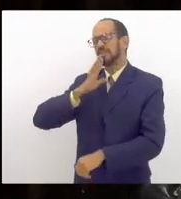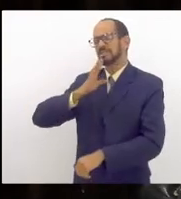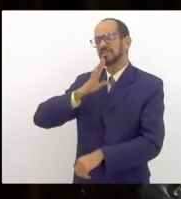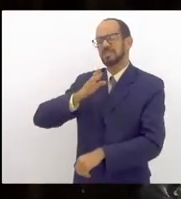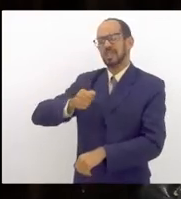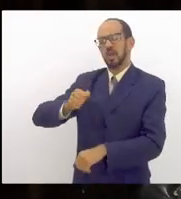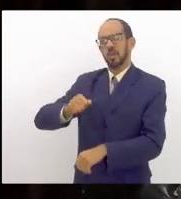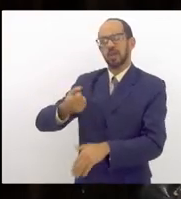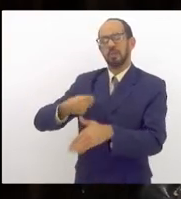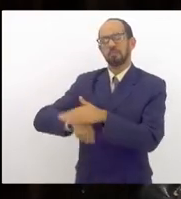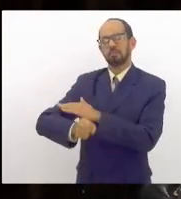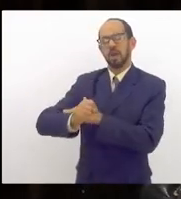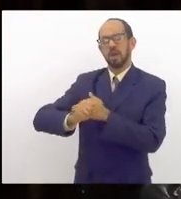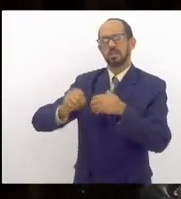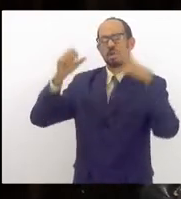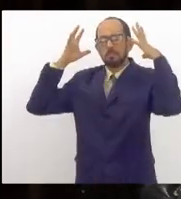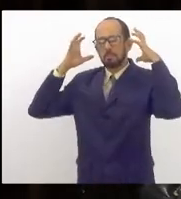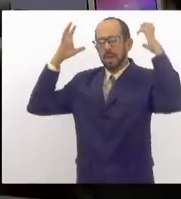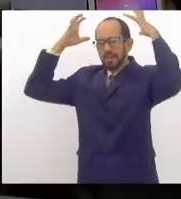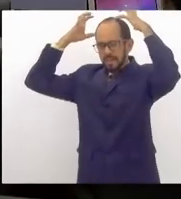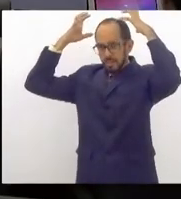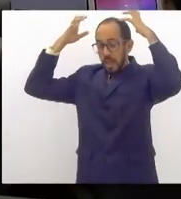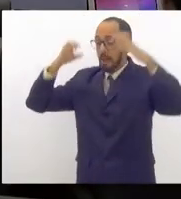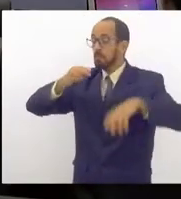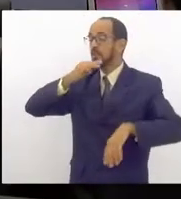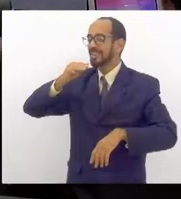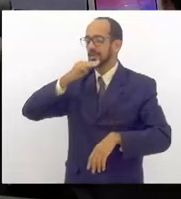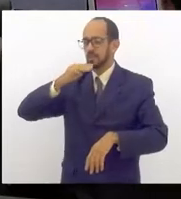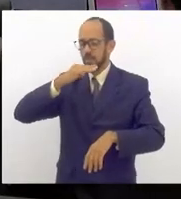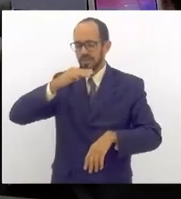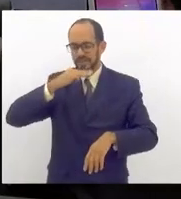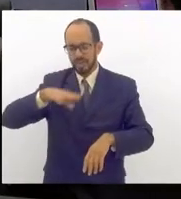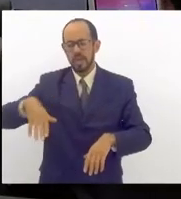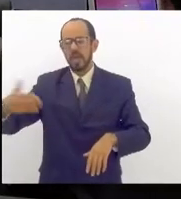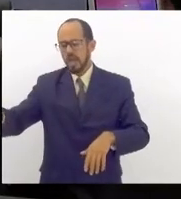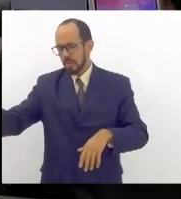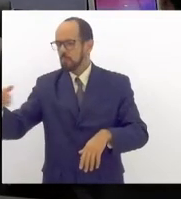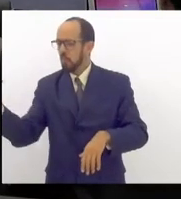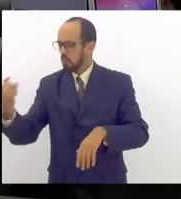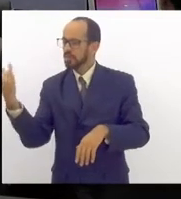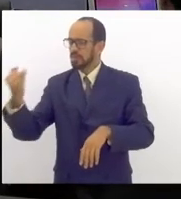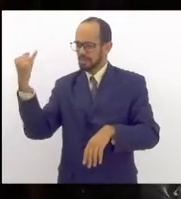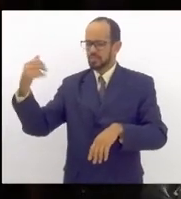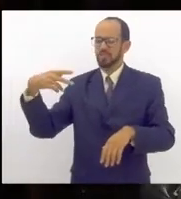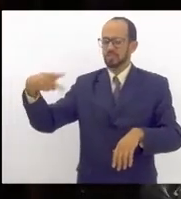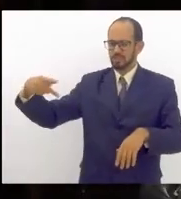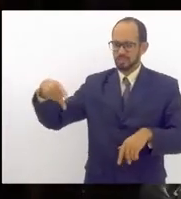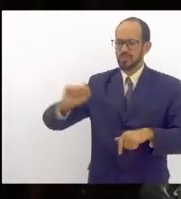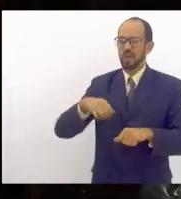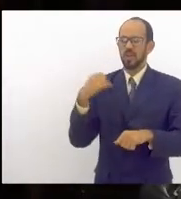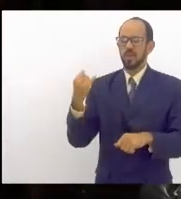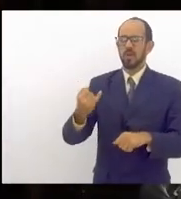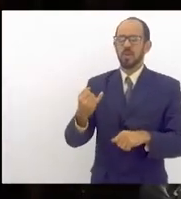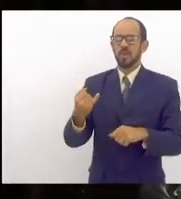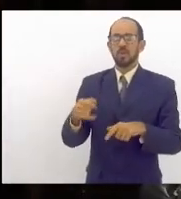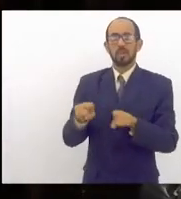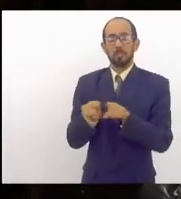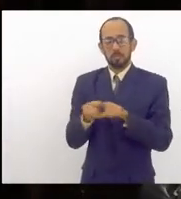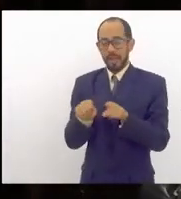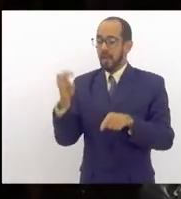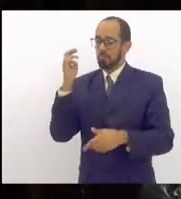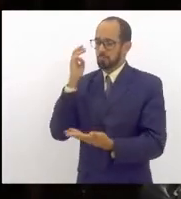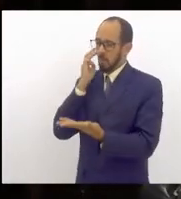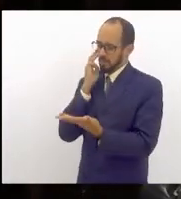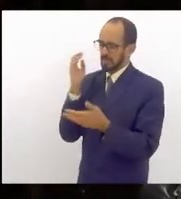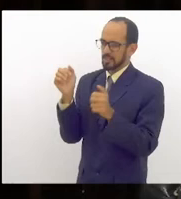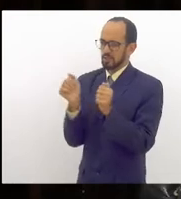andar de Marielle né dizer dessa história linda que Mônica traz e dizer da importância de termos Mônica Francisco aqui conosco